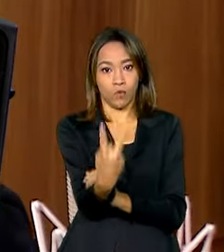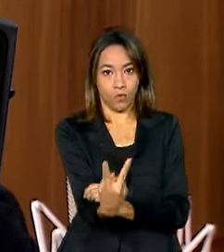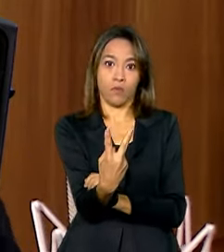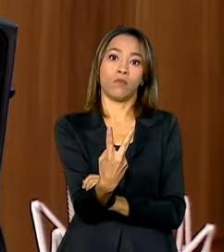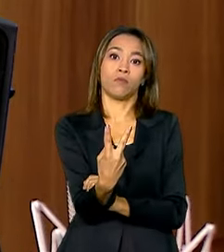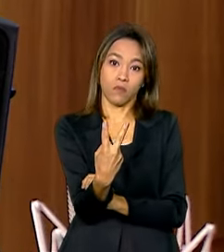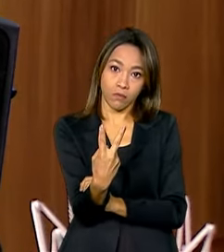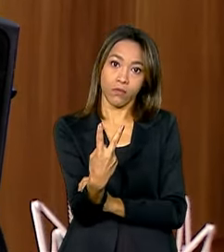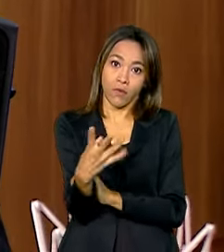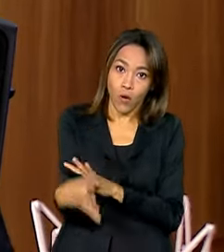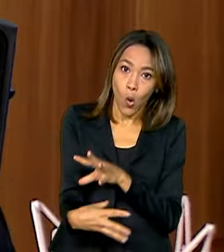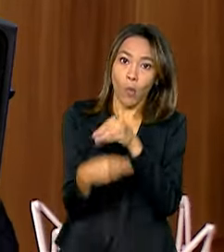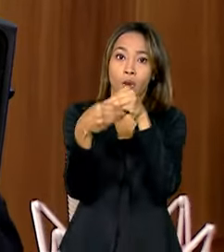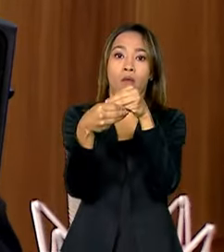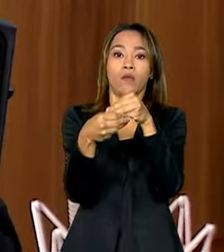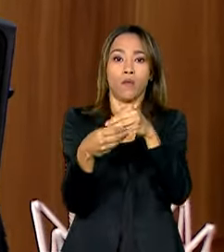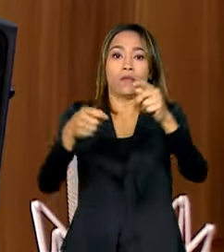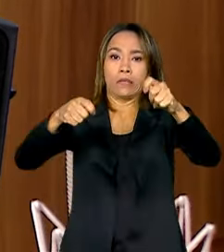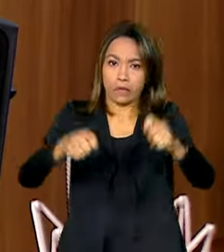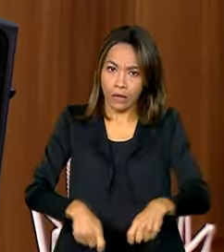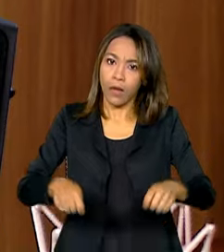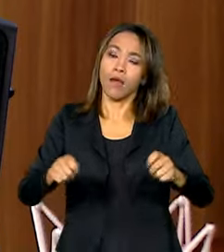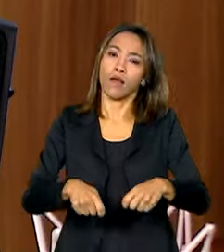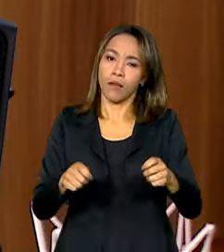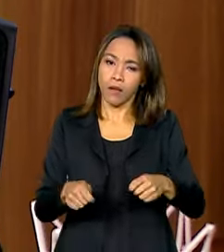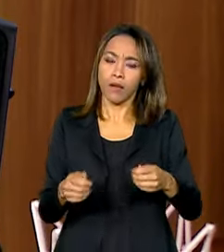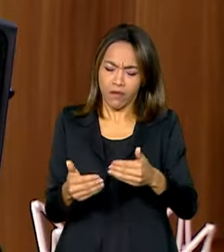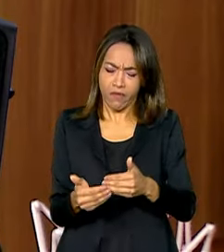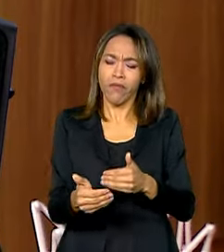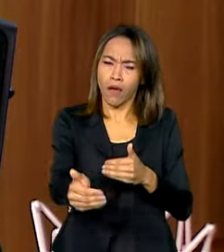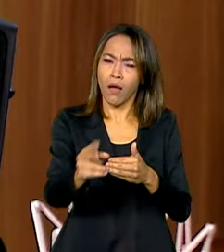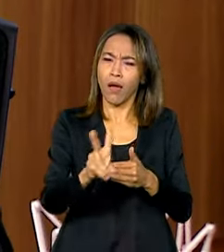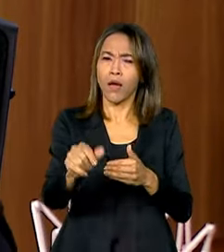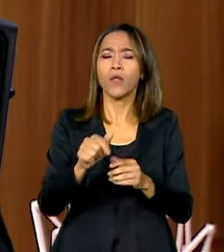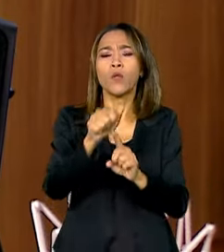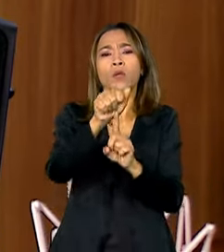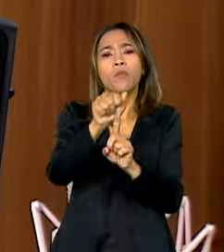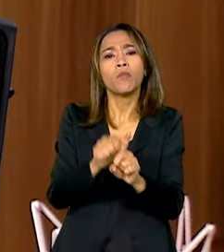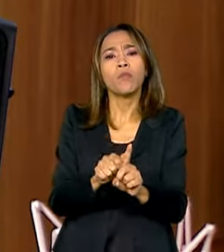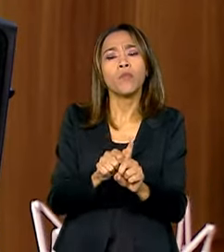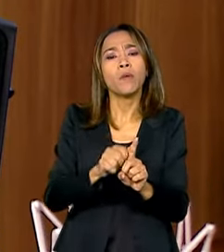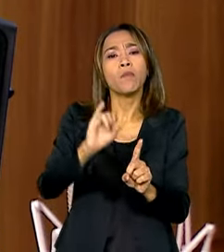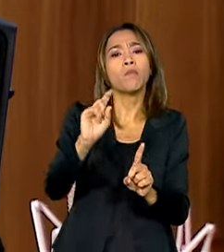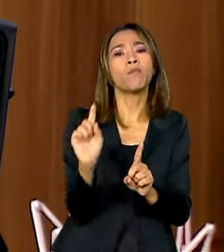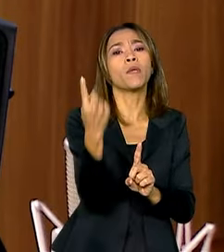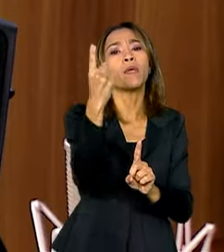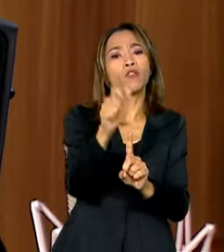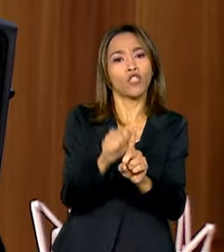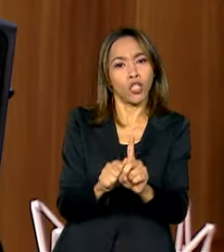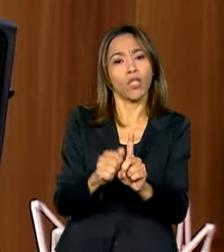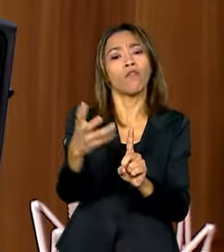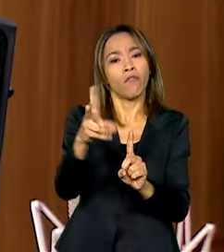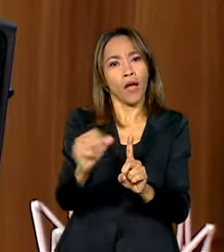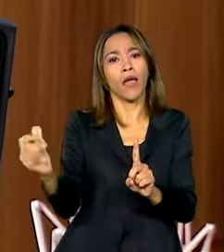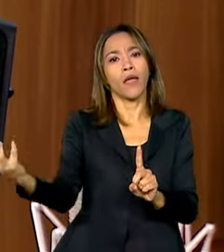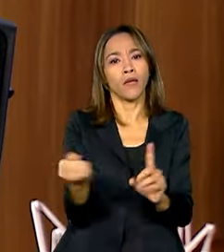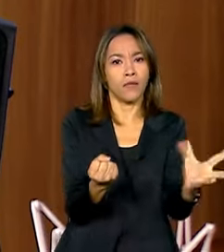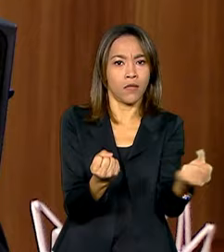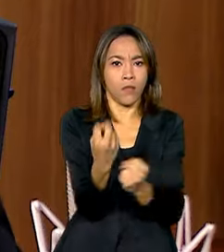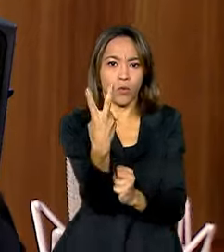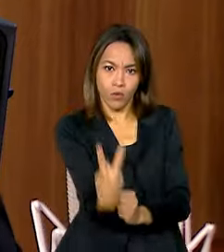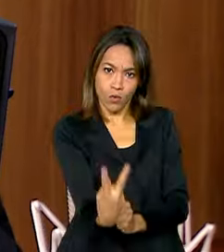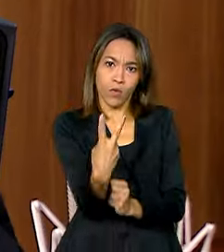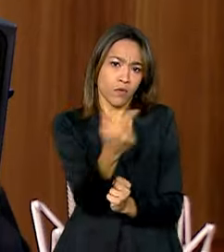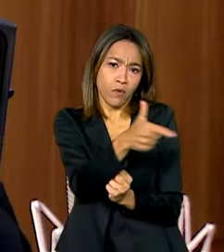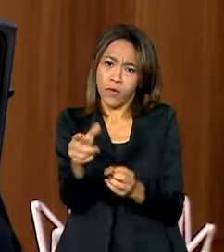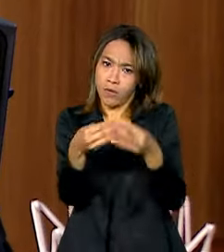São complementares e podem sim e serão, a partir do dia 1º de janeiro, recebidos sem prejuízos. Porque um é um programa